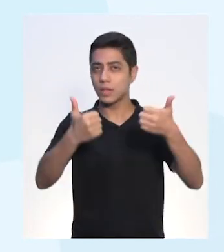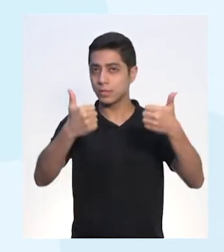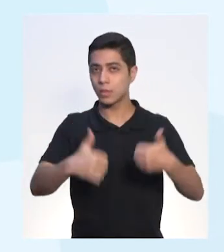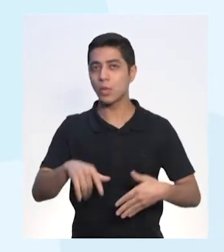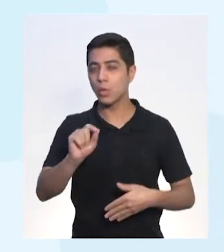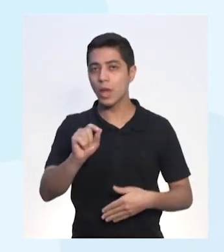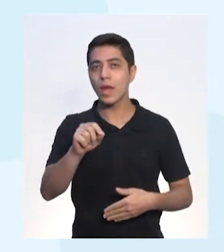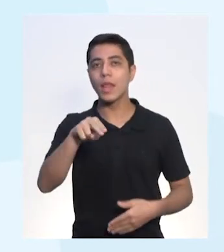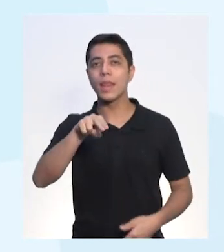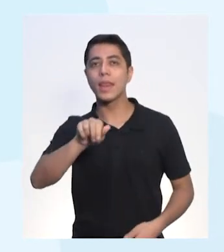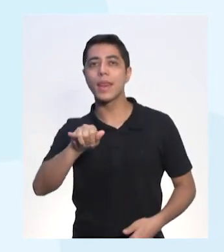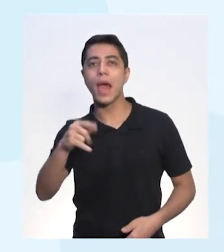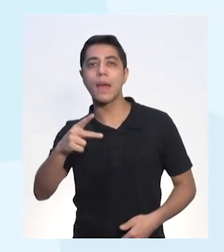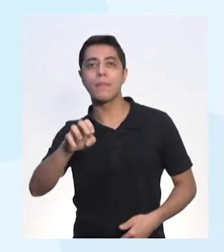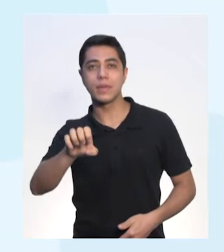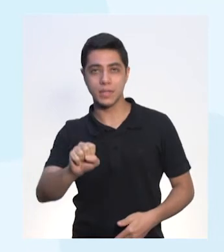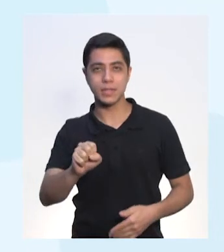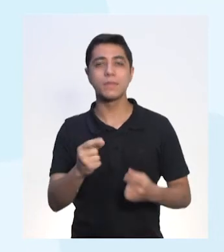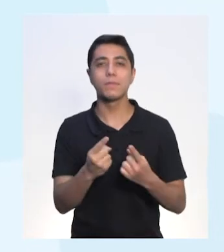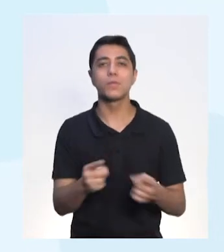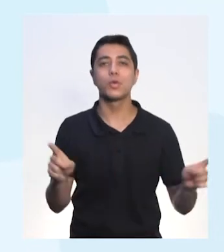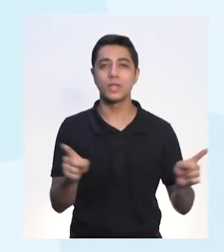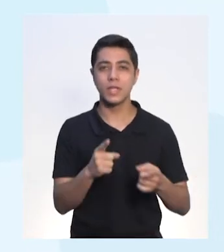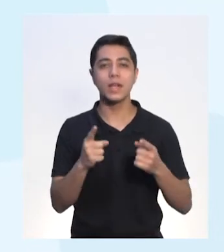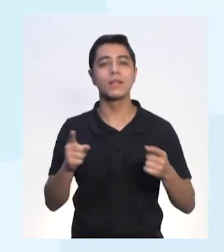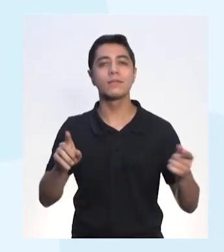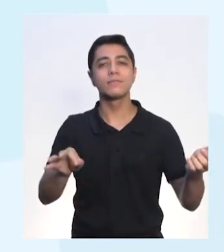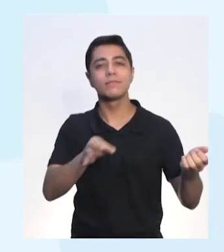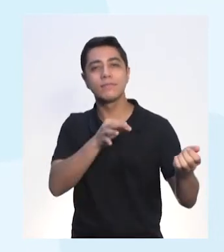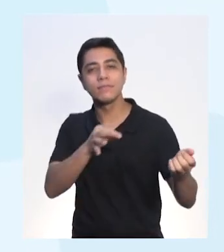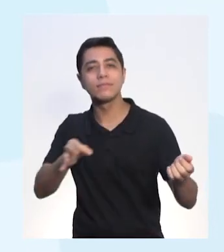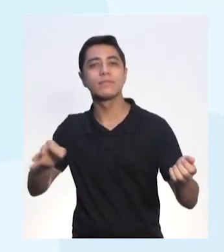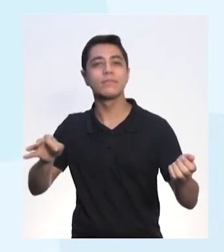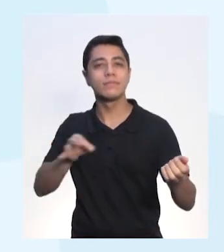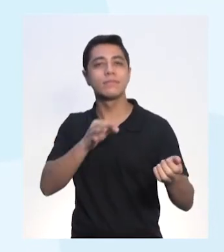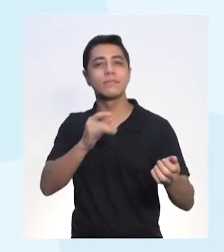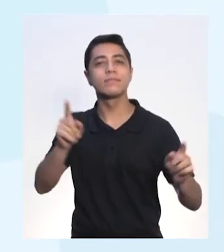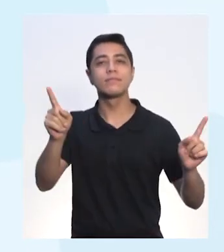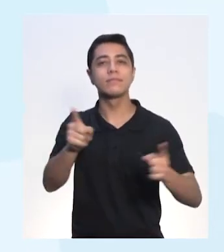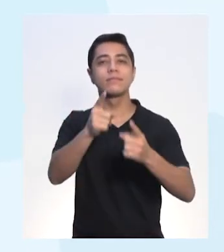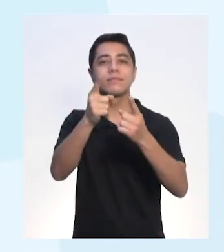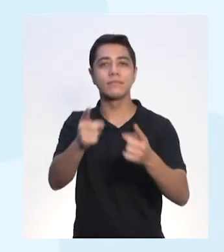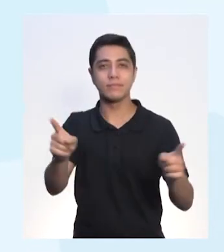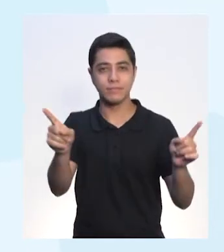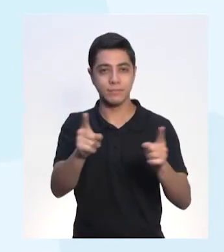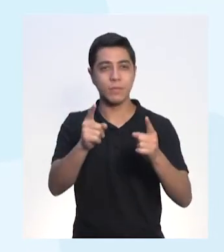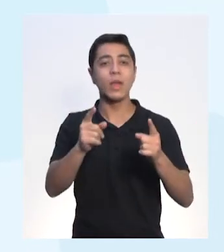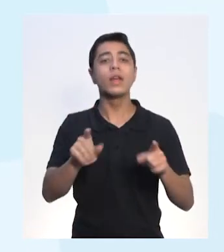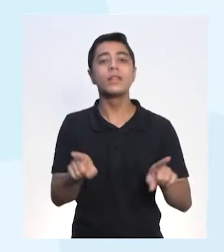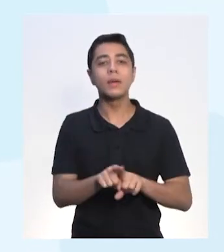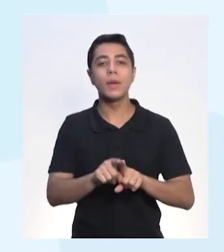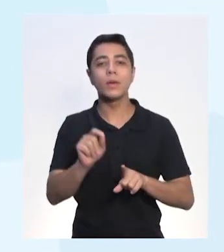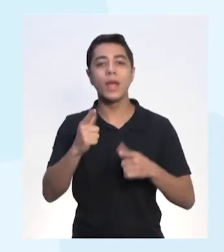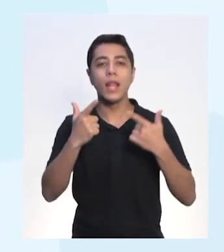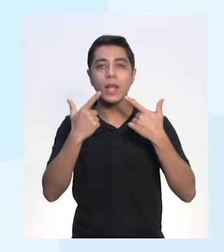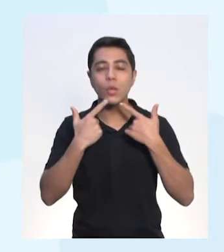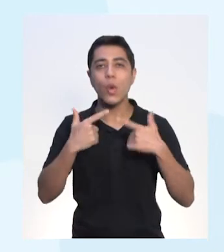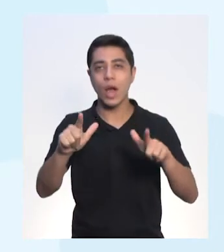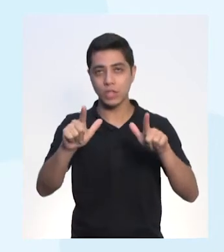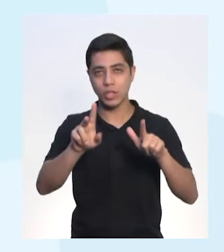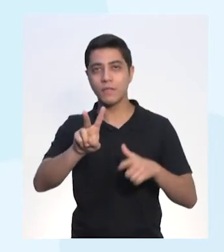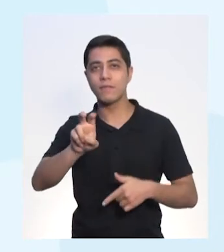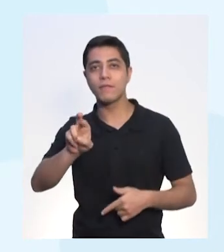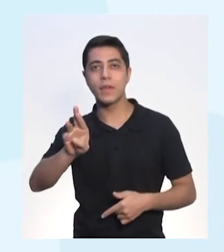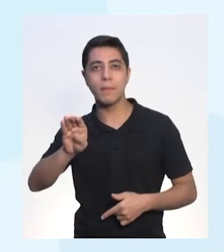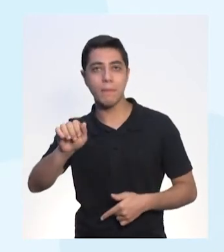popular, a produção de significado nas diferentes linguagens, linguagem verbal, não verbal e os regionalismos, e a compreensão